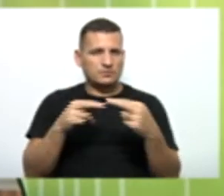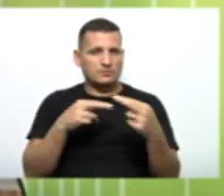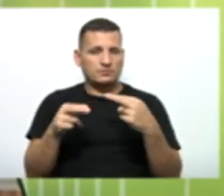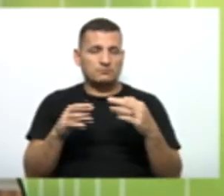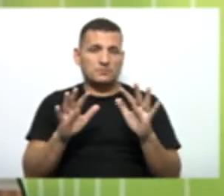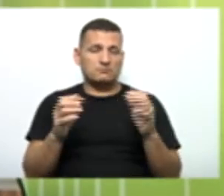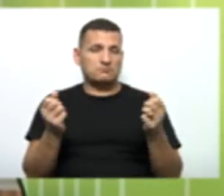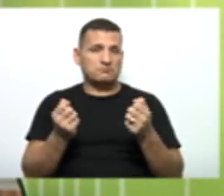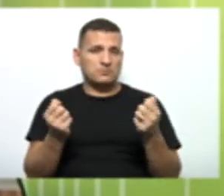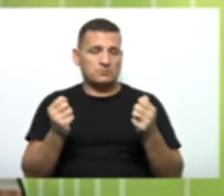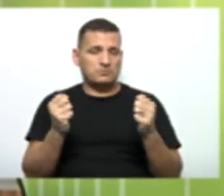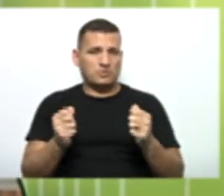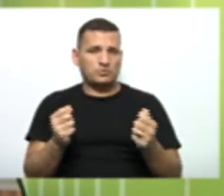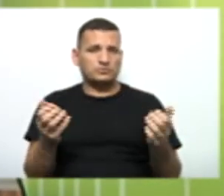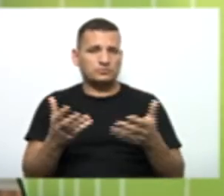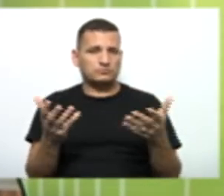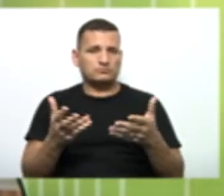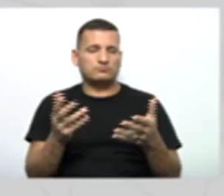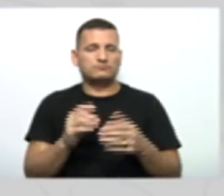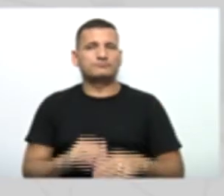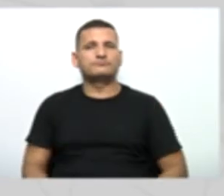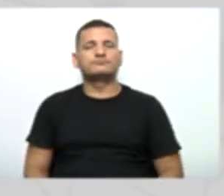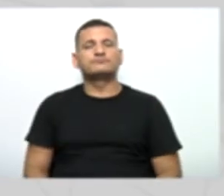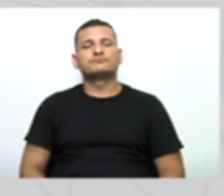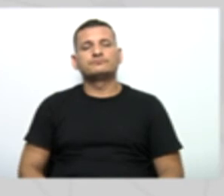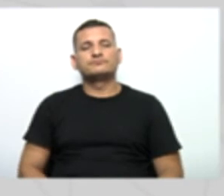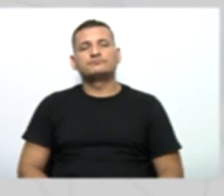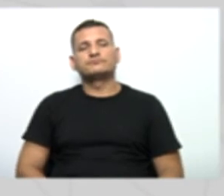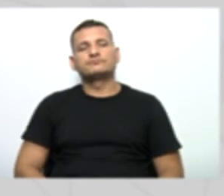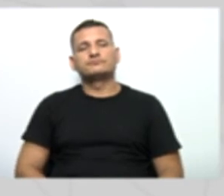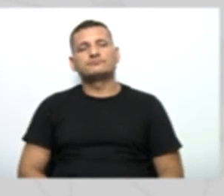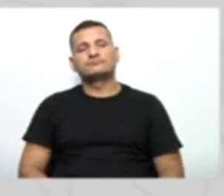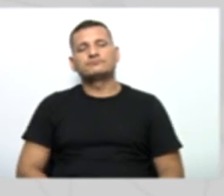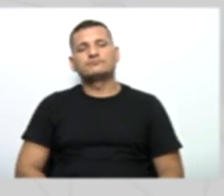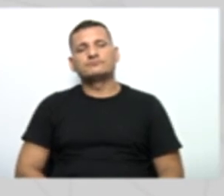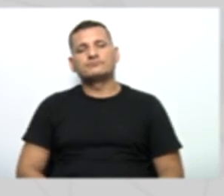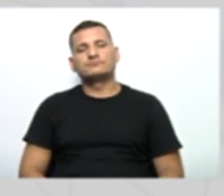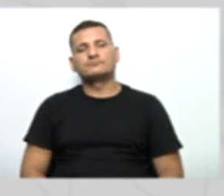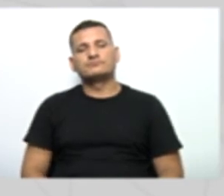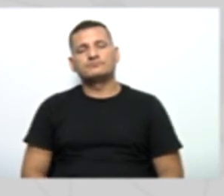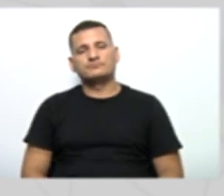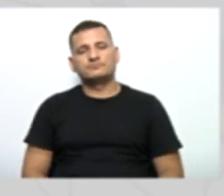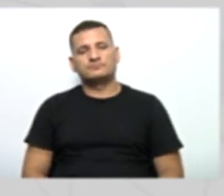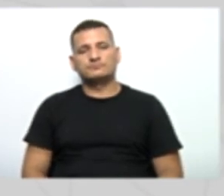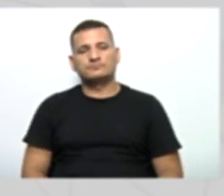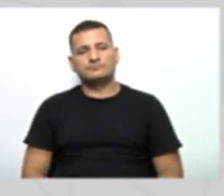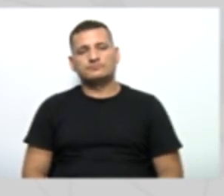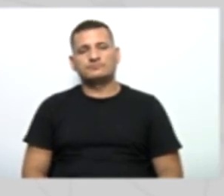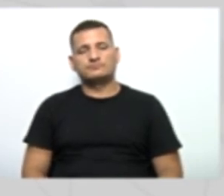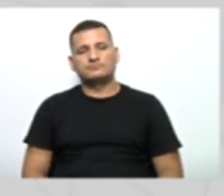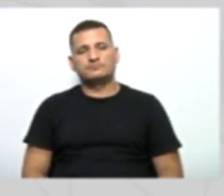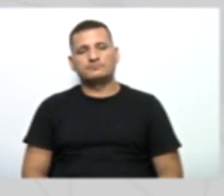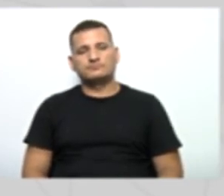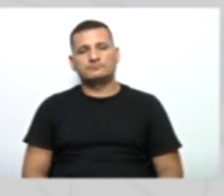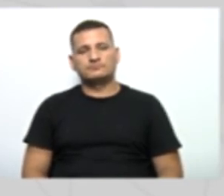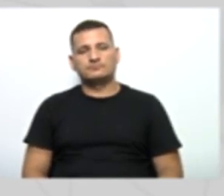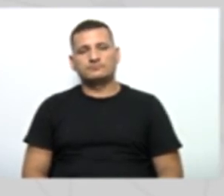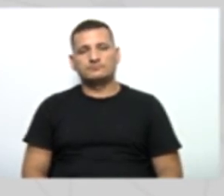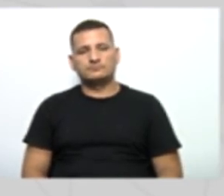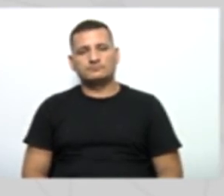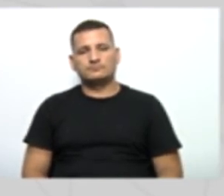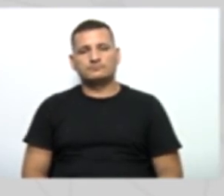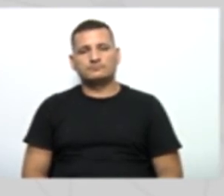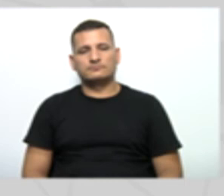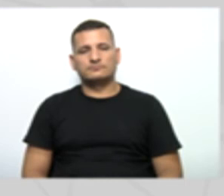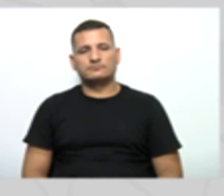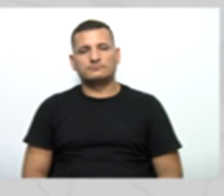aqui agora, certo? Vamos lá, venho aqui, ó. Depois, ó, eu não pedi para vocês colocar se era público,